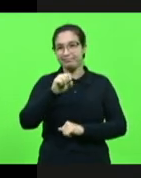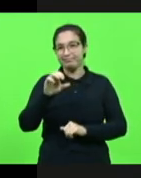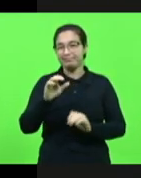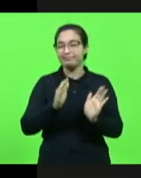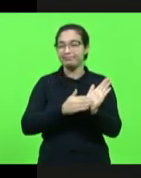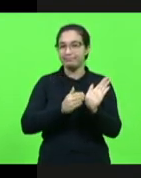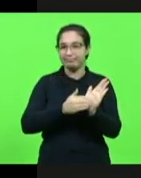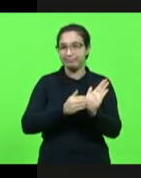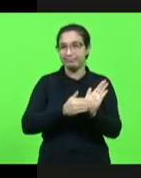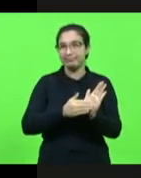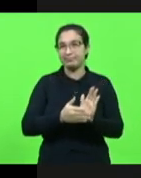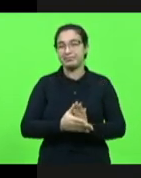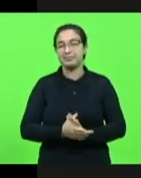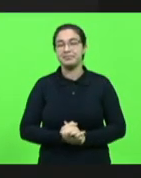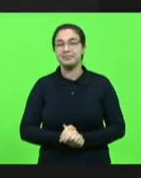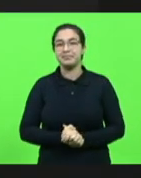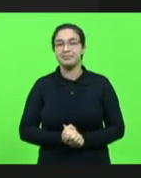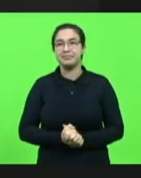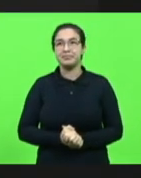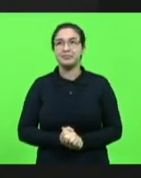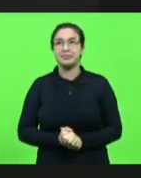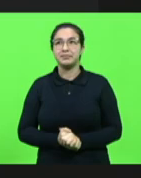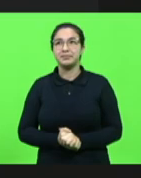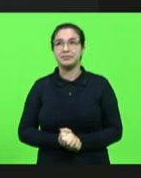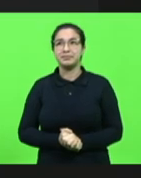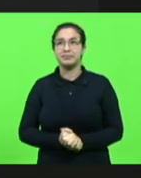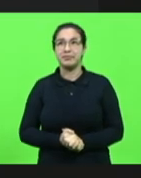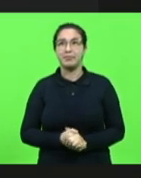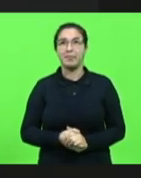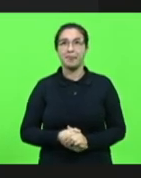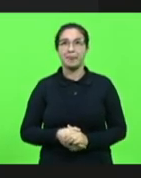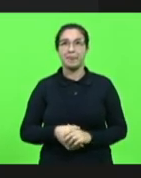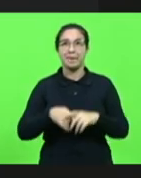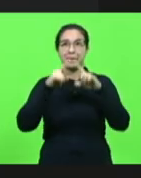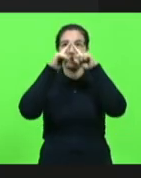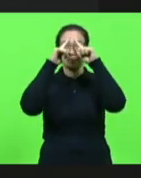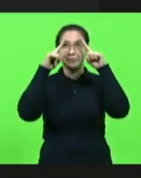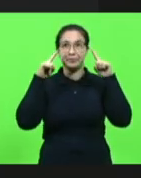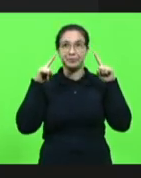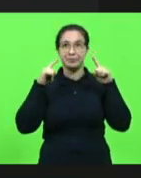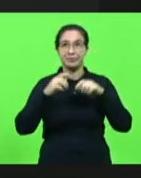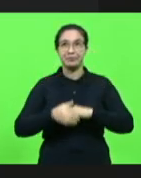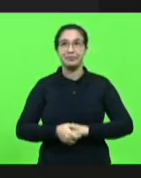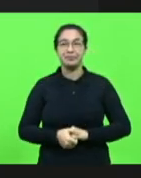Obrigado, presidente. Deputado Neudir Sareta.